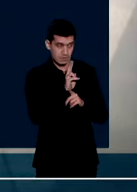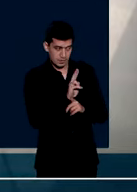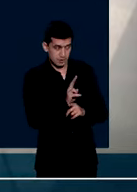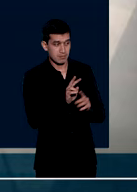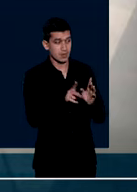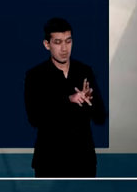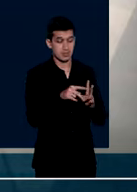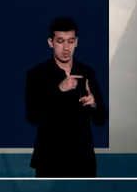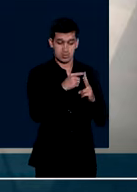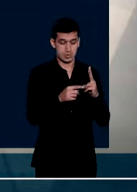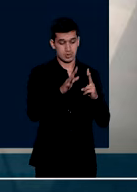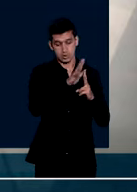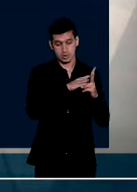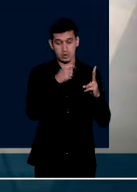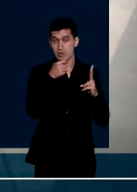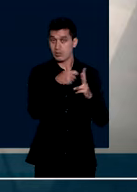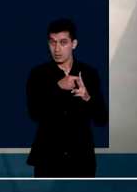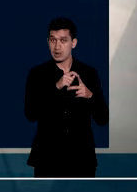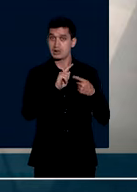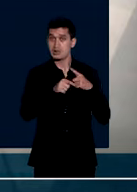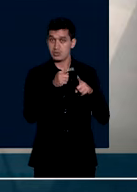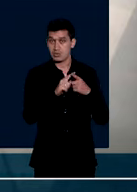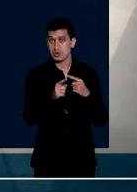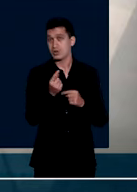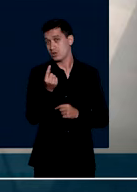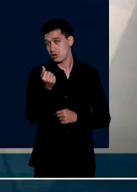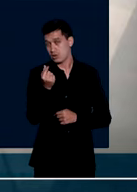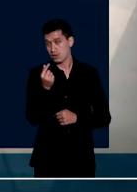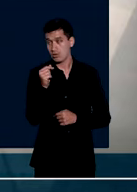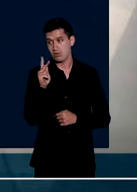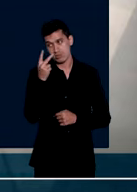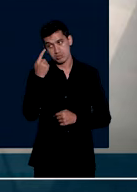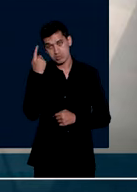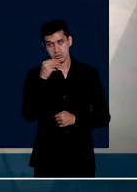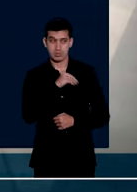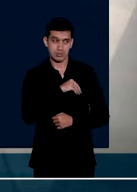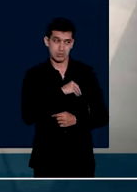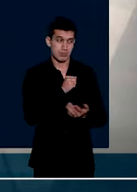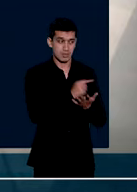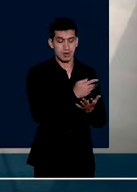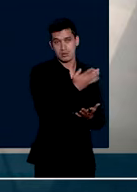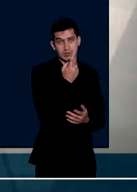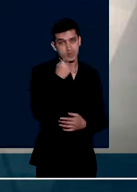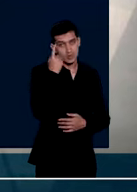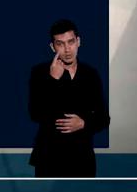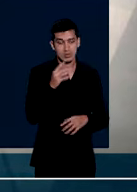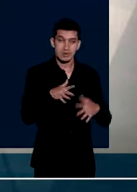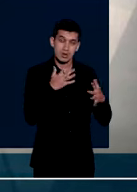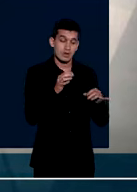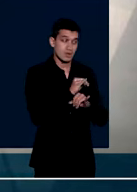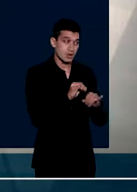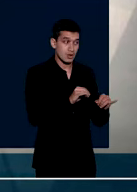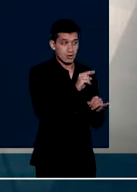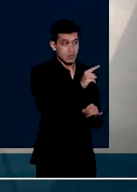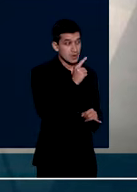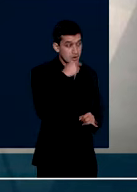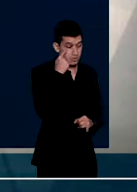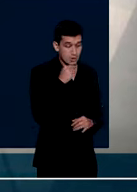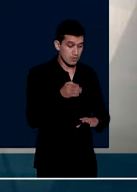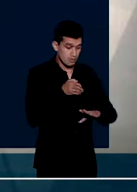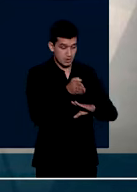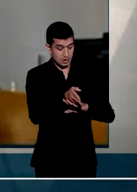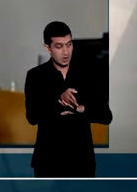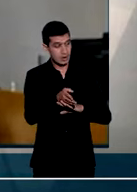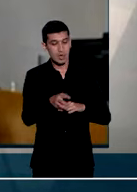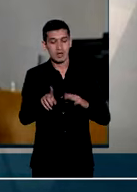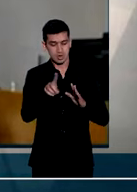advogado para discutir verba honorária o que permite concluir que os advogados ao ingressar no processo para discutir direito